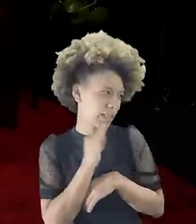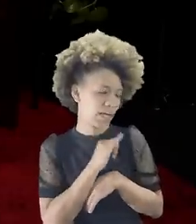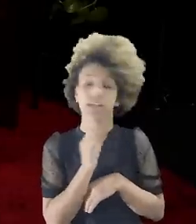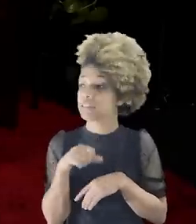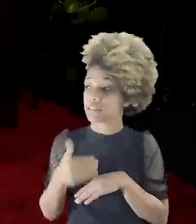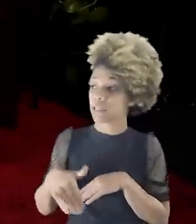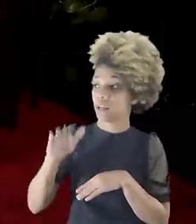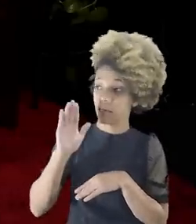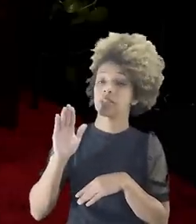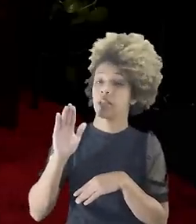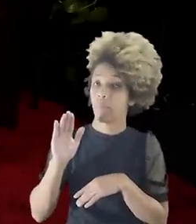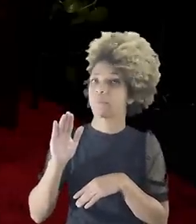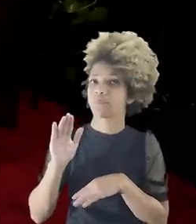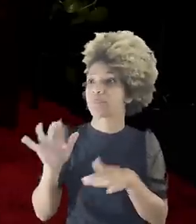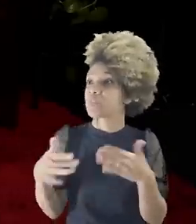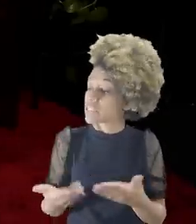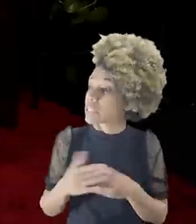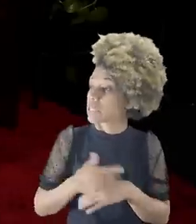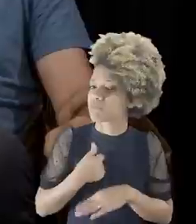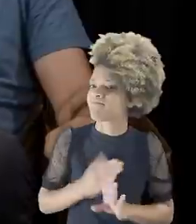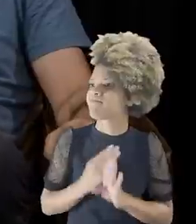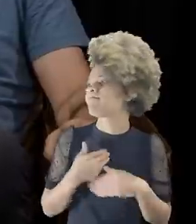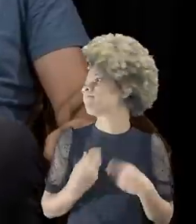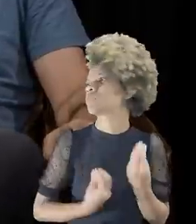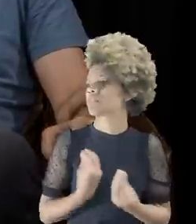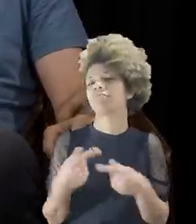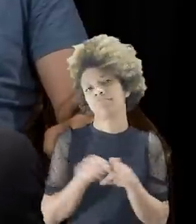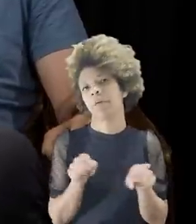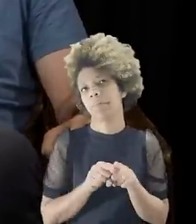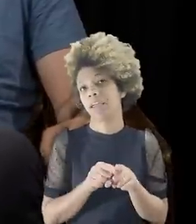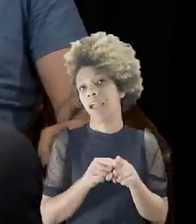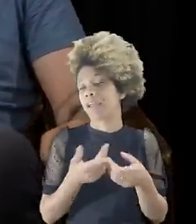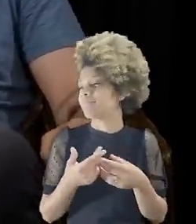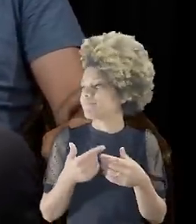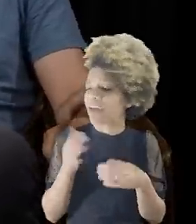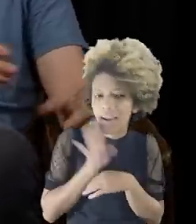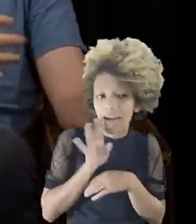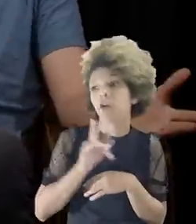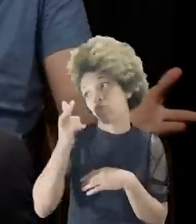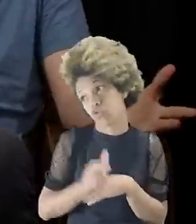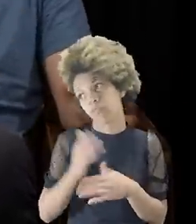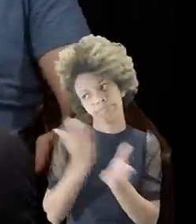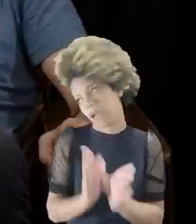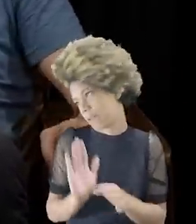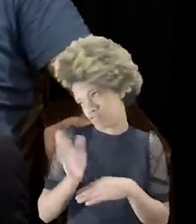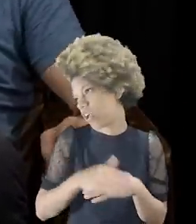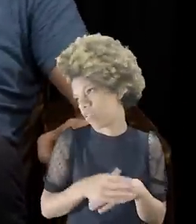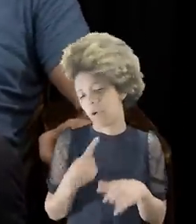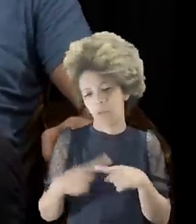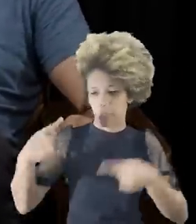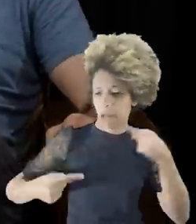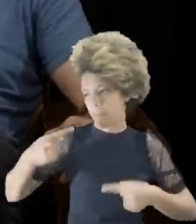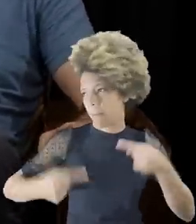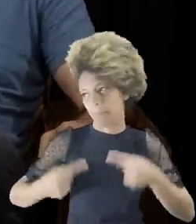ele cresceu e aí o que me surpreendeu foi Além disso né Ele Foi simpático de novo o jogo já estava acabado porque